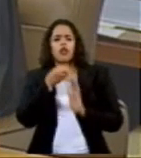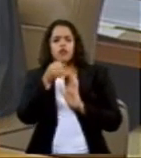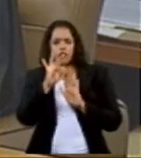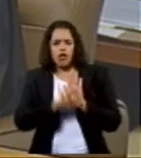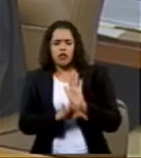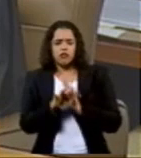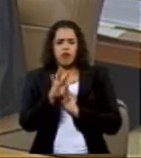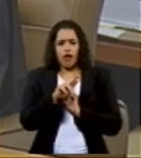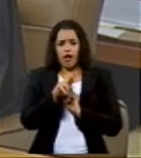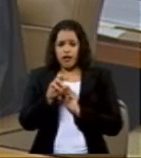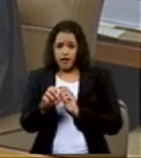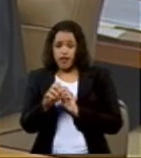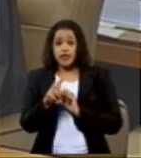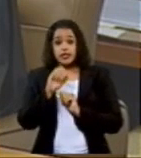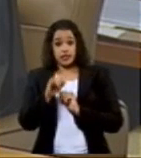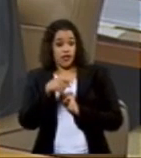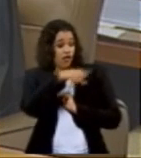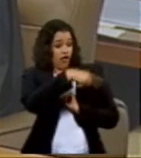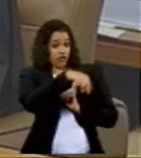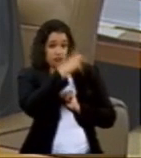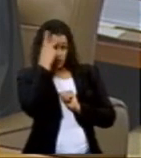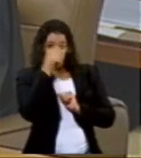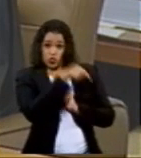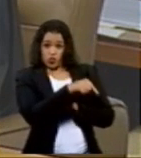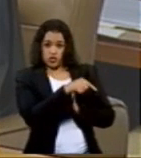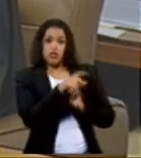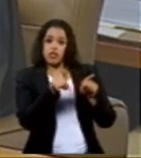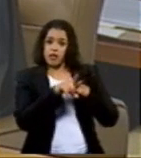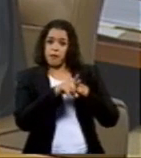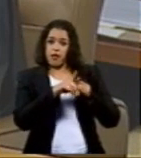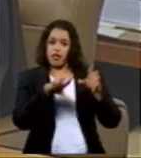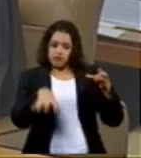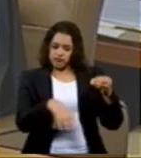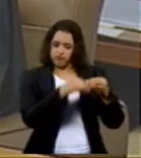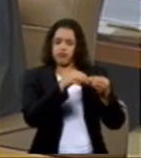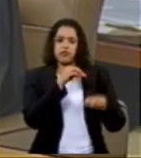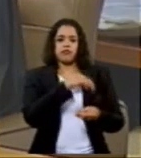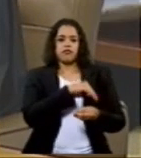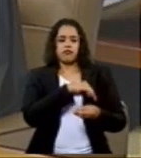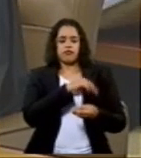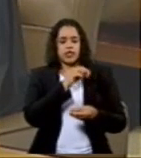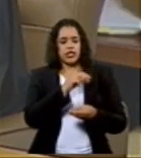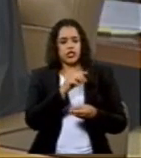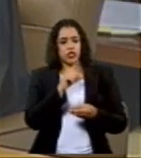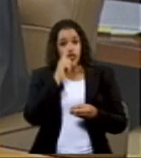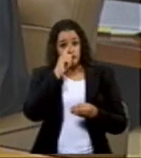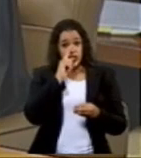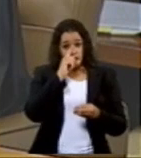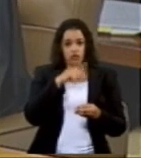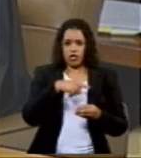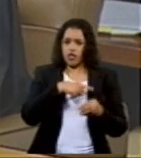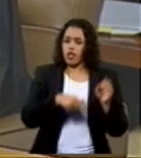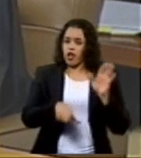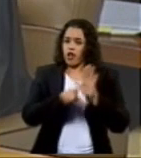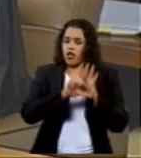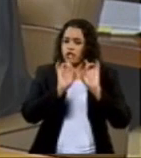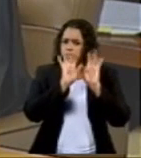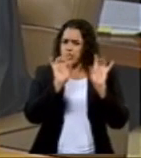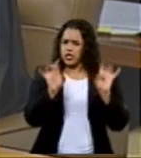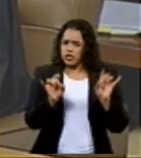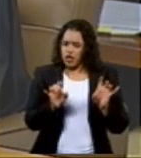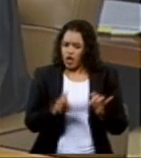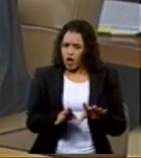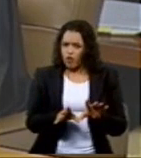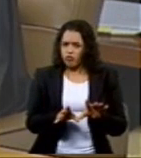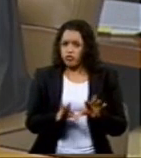ao estender os avulsos, o adicional de risco, benefício esse disciplinado em lei especial à categoria diversa